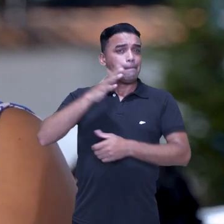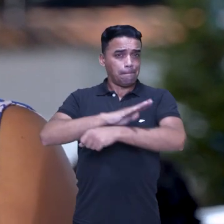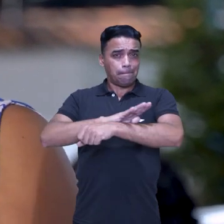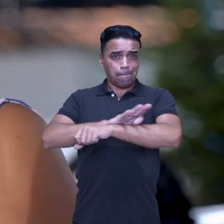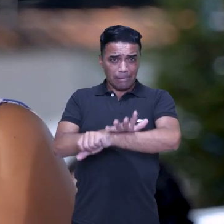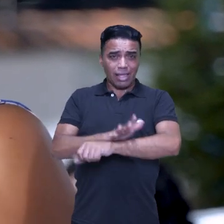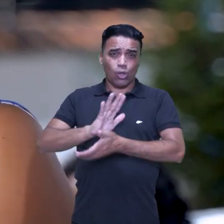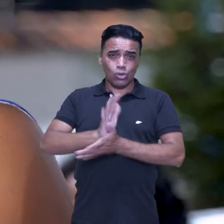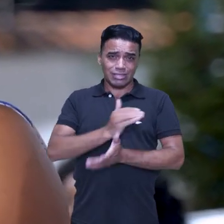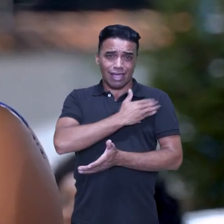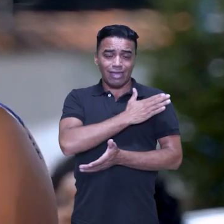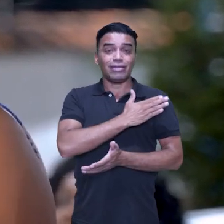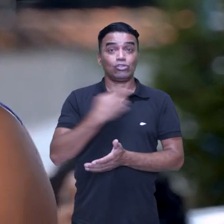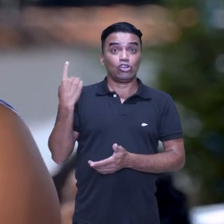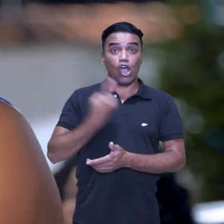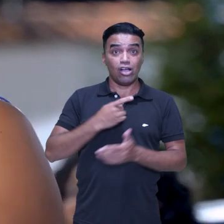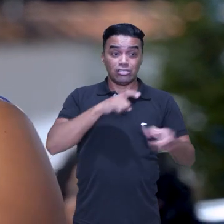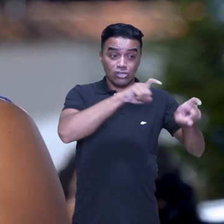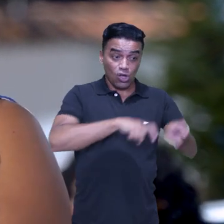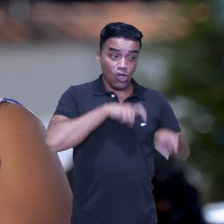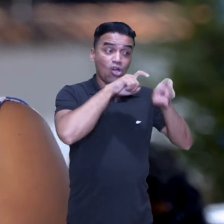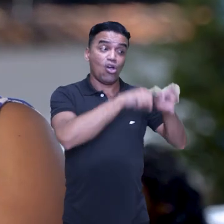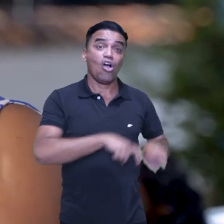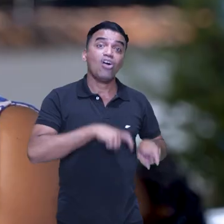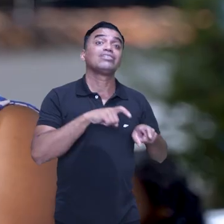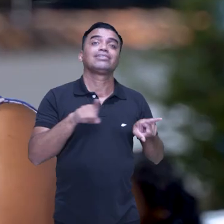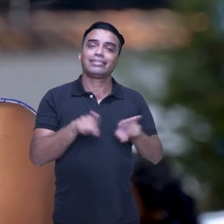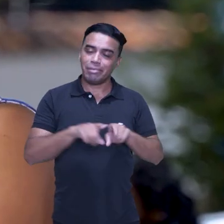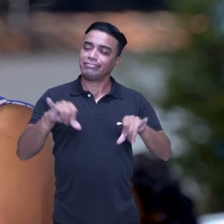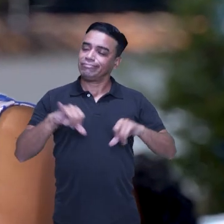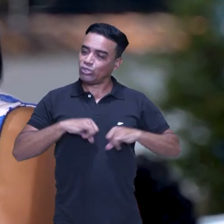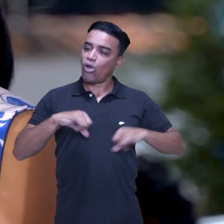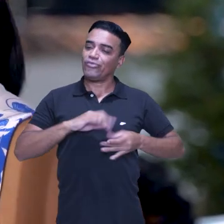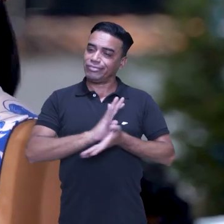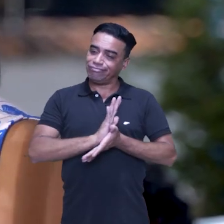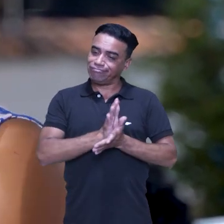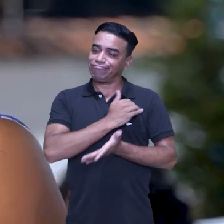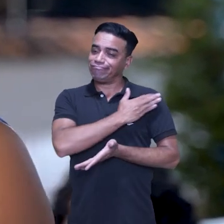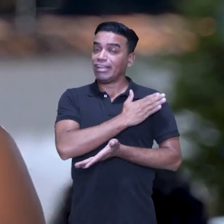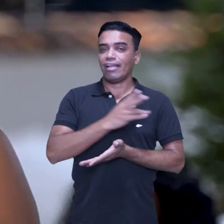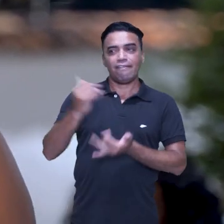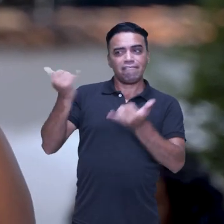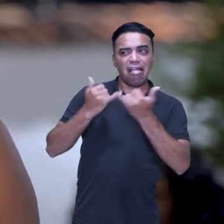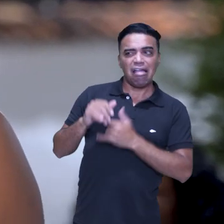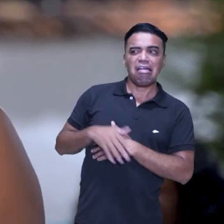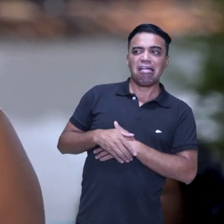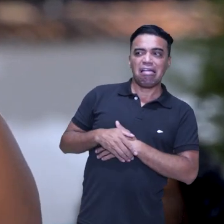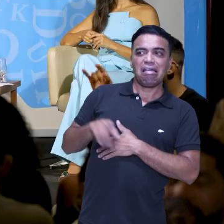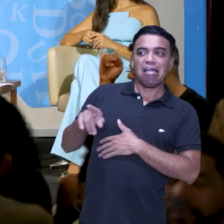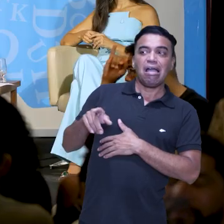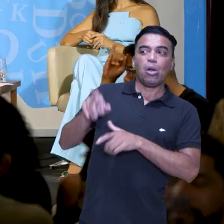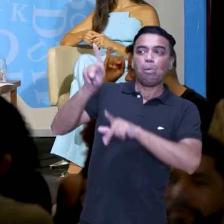porque é negro, e a gente que mora lá na roça também sofre os preconceitos, que de vez em quando a gente ouve algum comentário assim, aquele lá é bobo